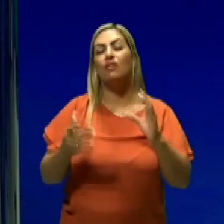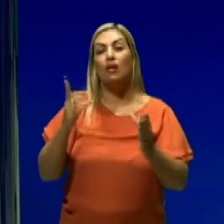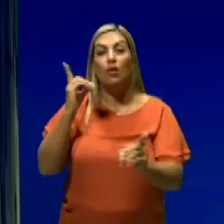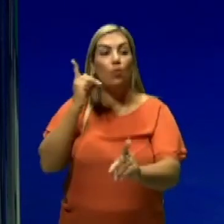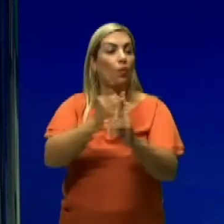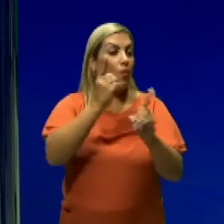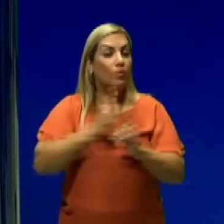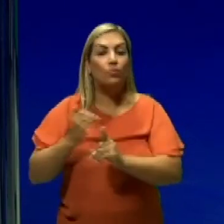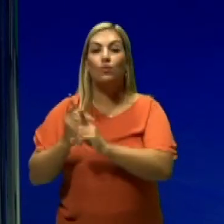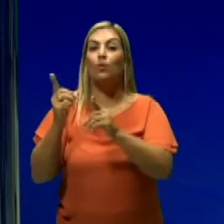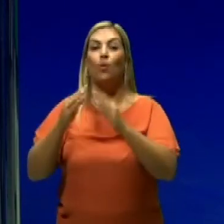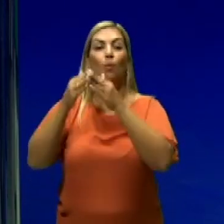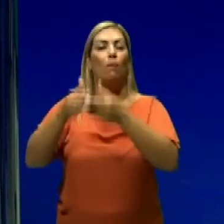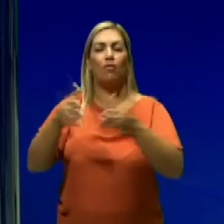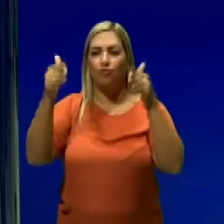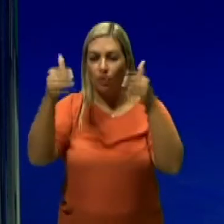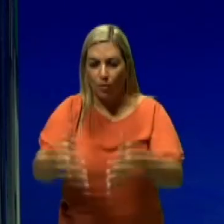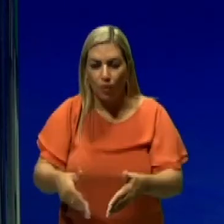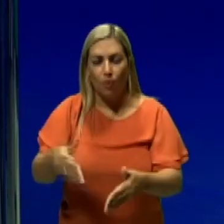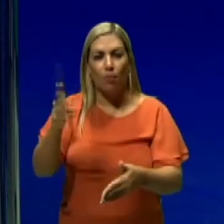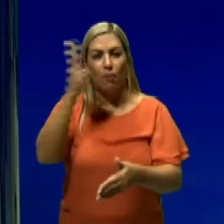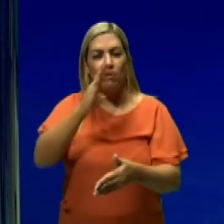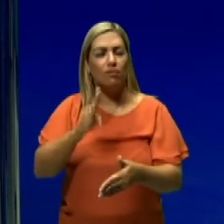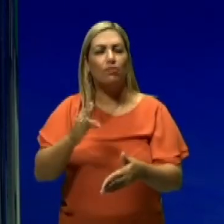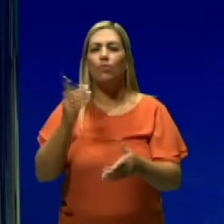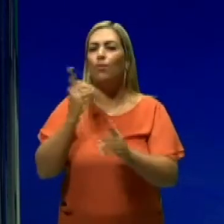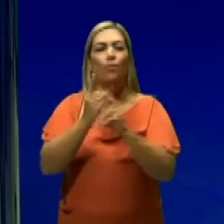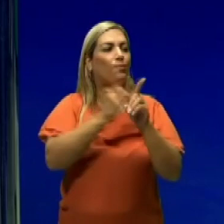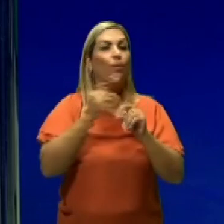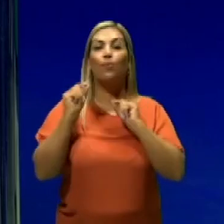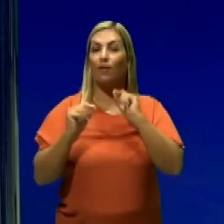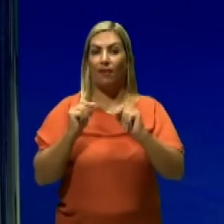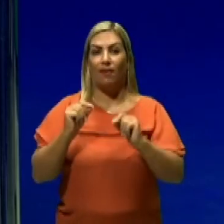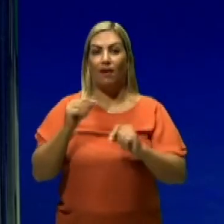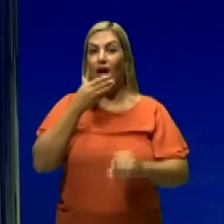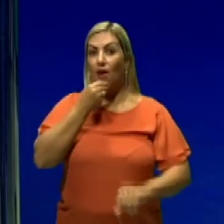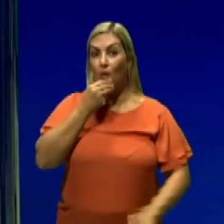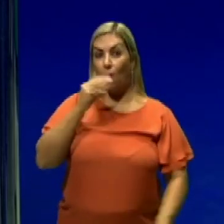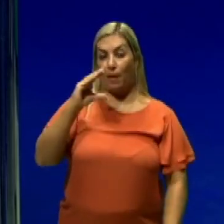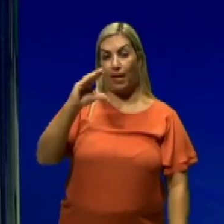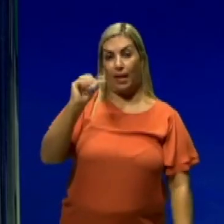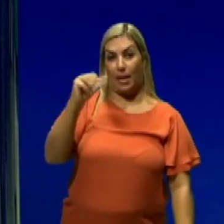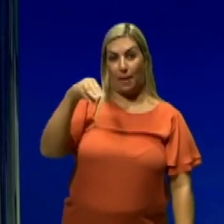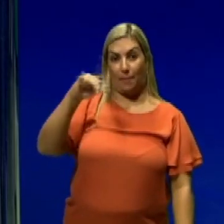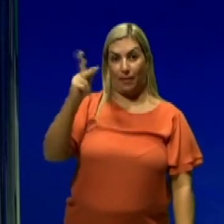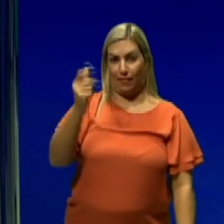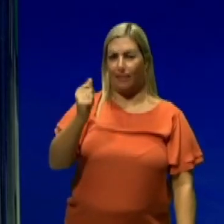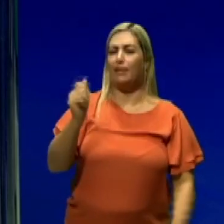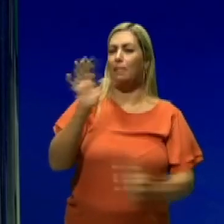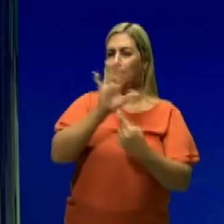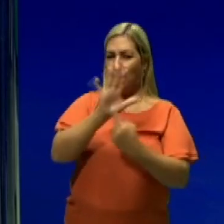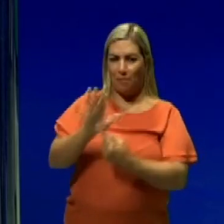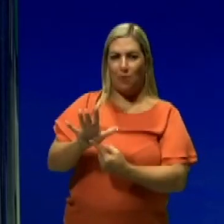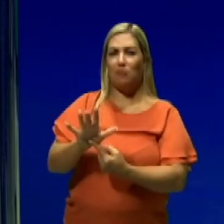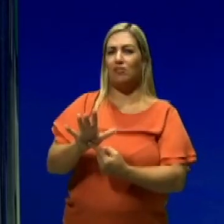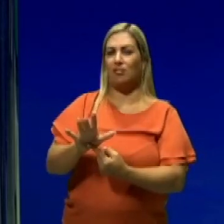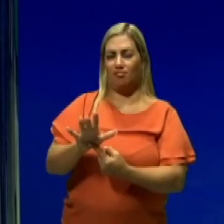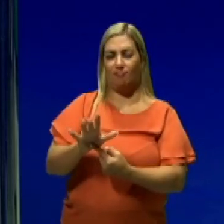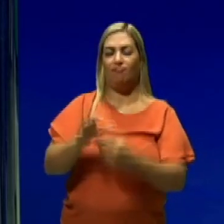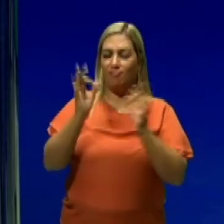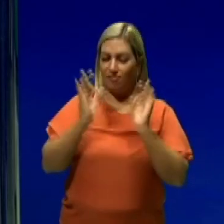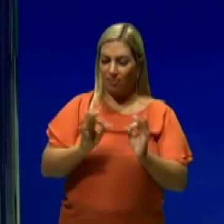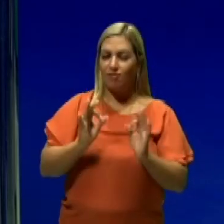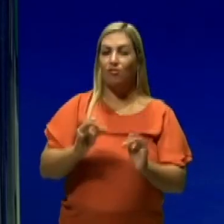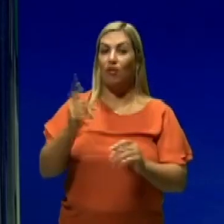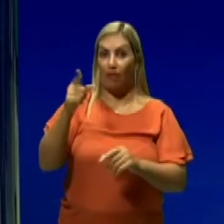e a sua esquadra o que que eles encontraram e isso com a minha vai fazer de forma primordial porque